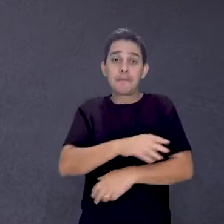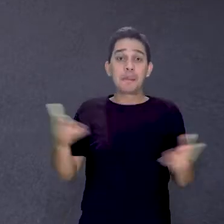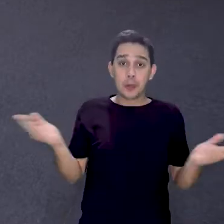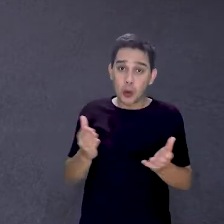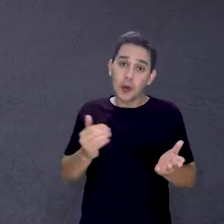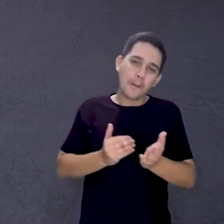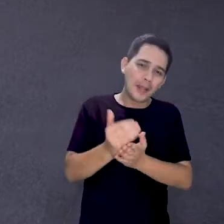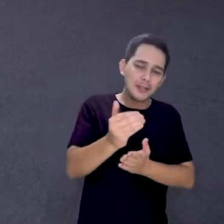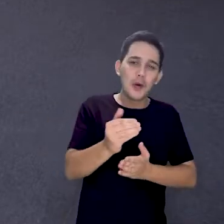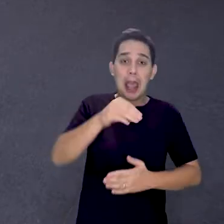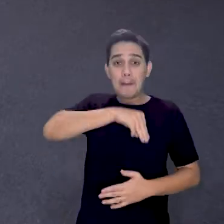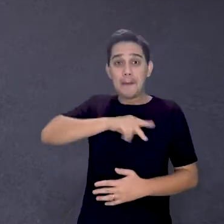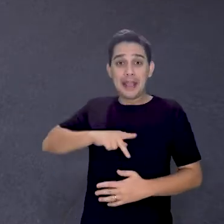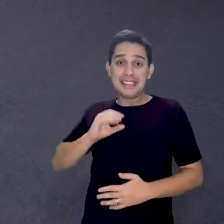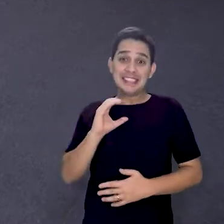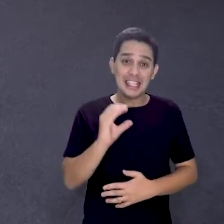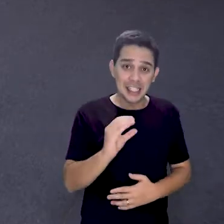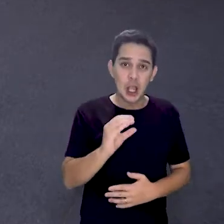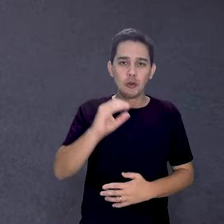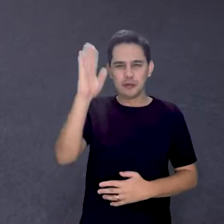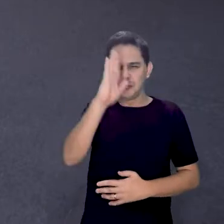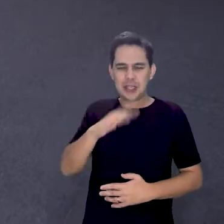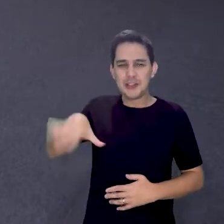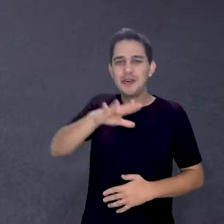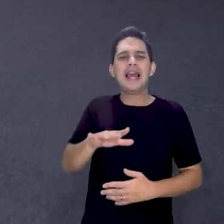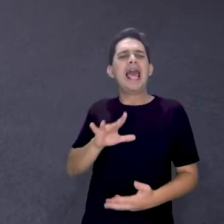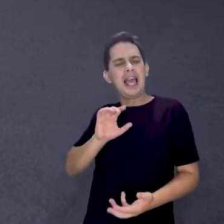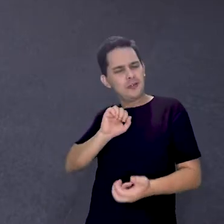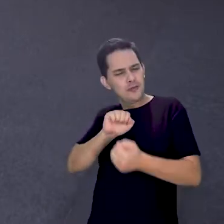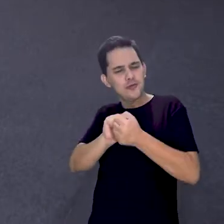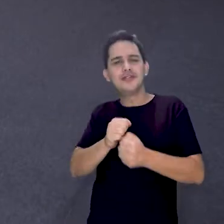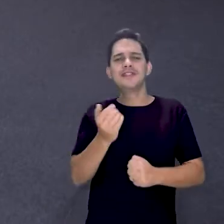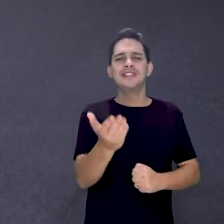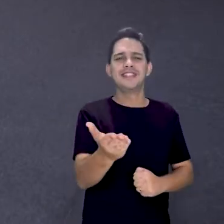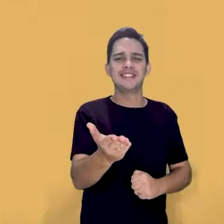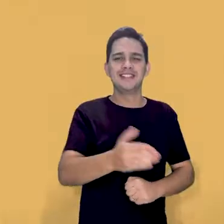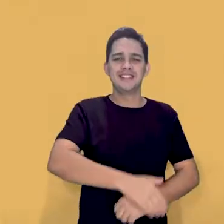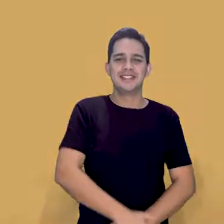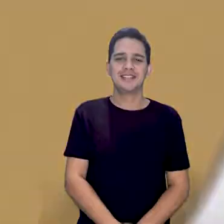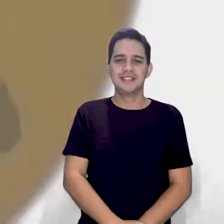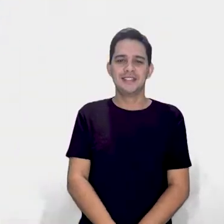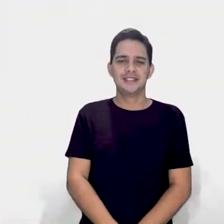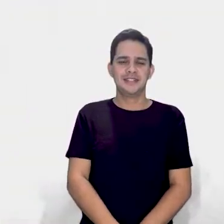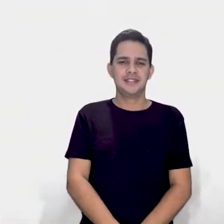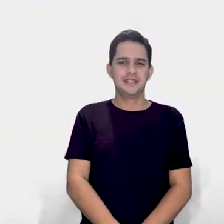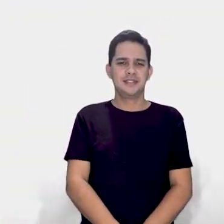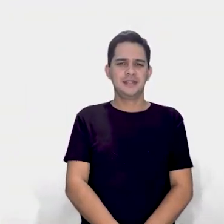todo o Brasil, MP Cidadão. É o Ministério Público mais perto de você.